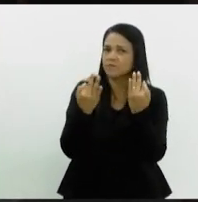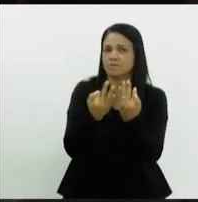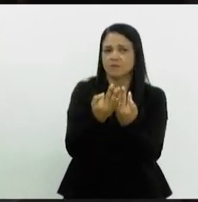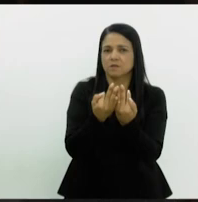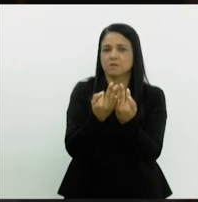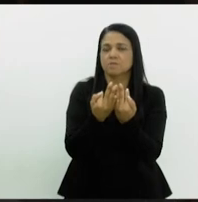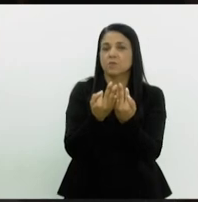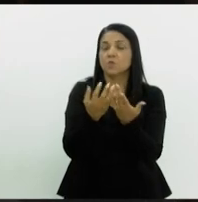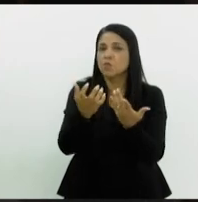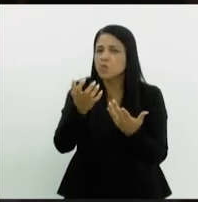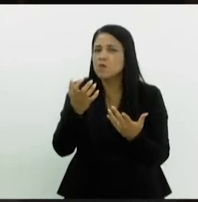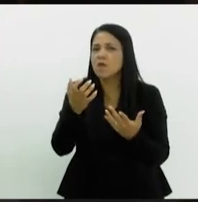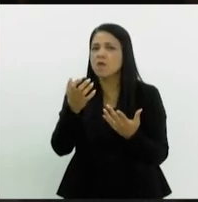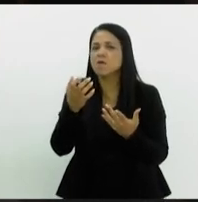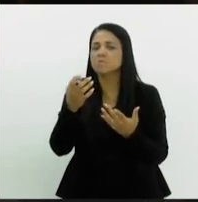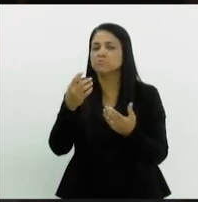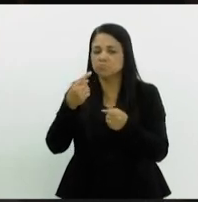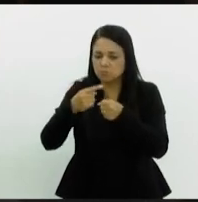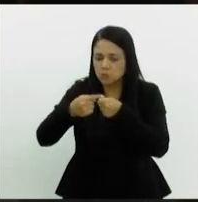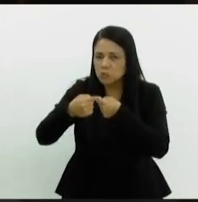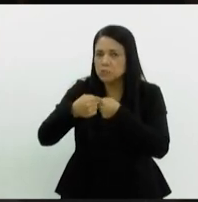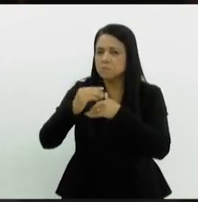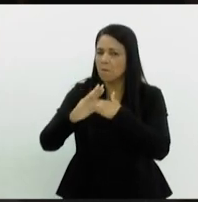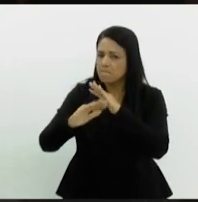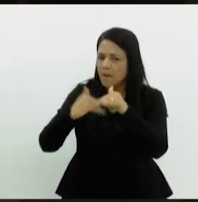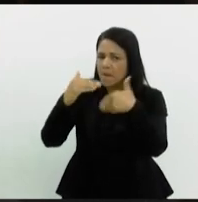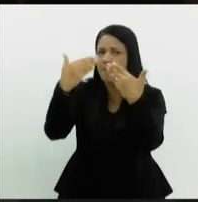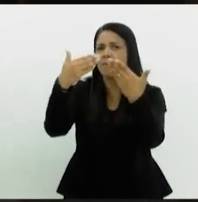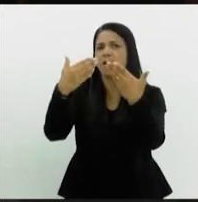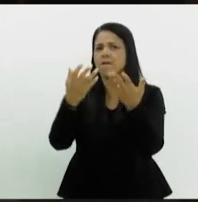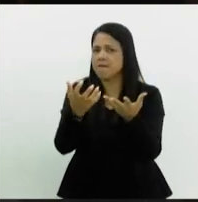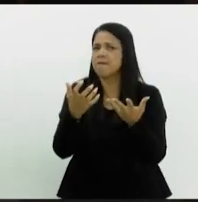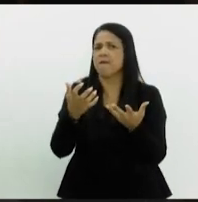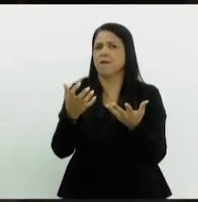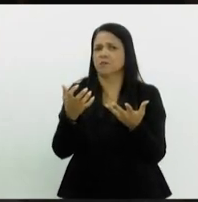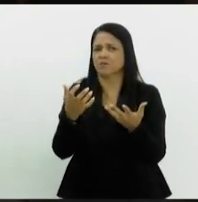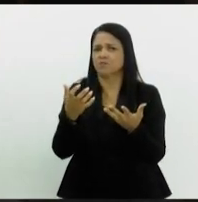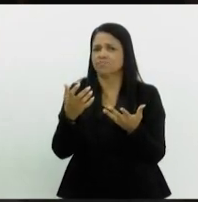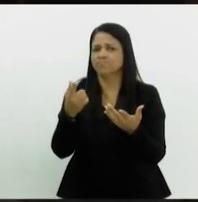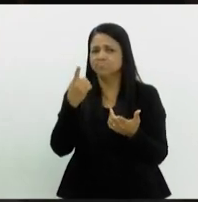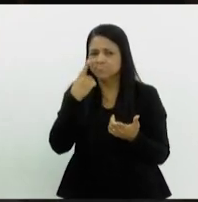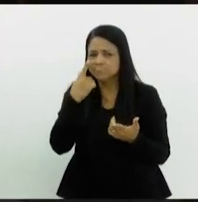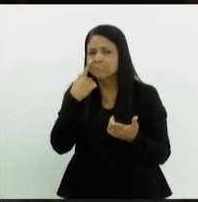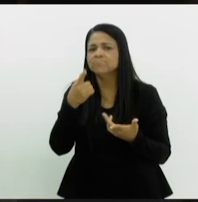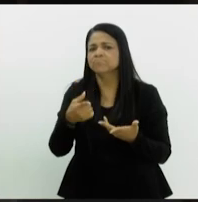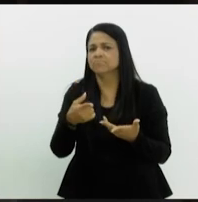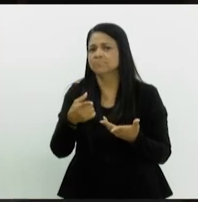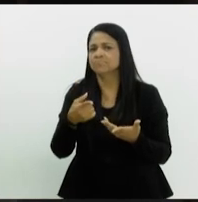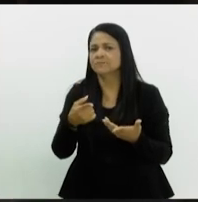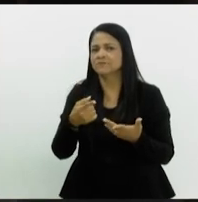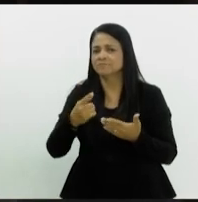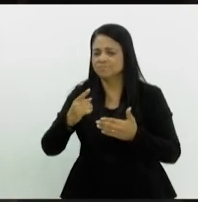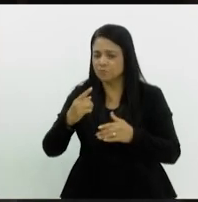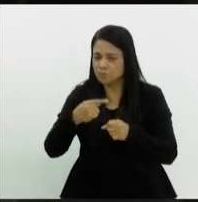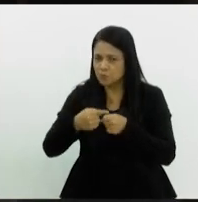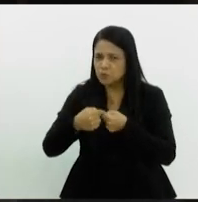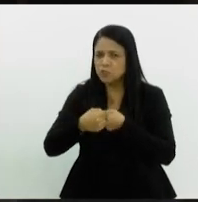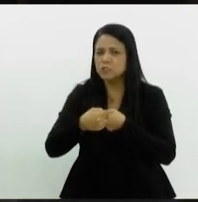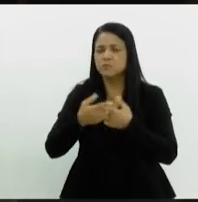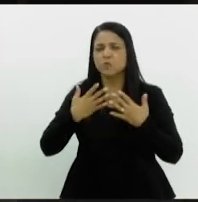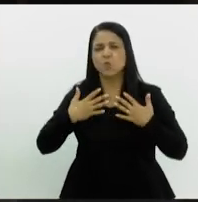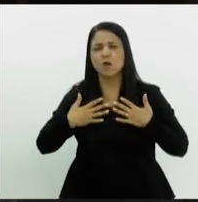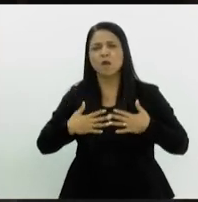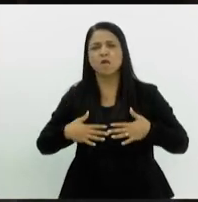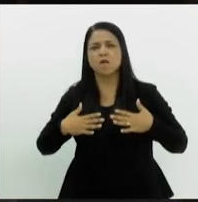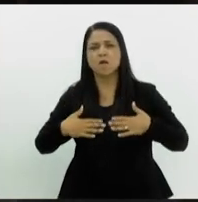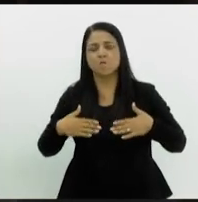eu quero ver o nosso município crescer. Eu quero ver o nosso município com a